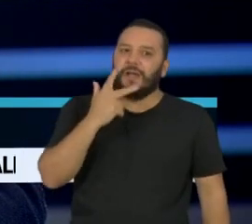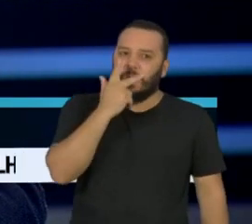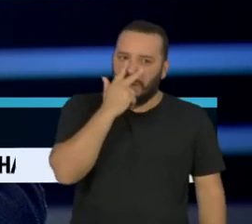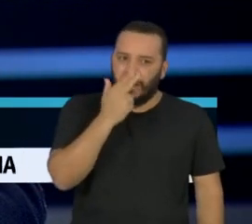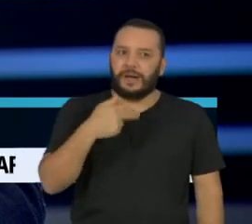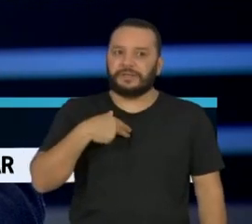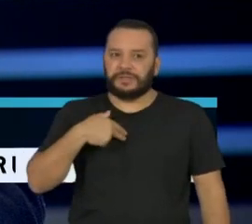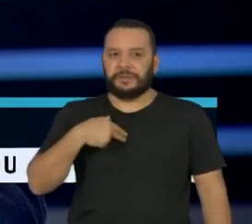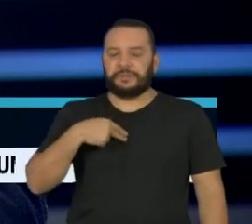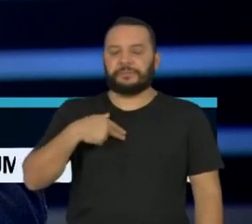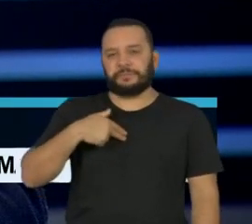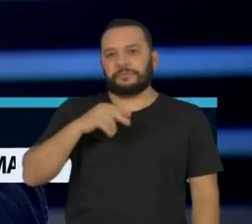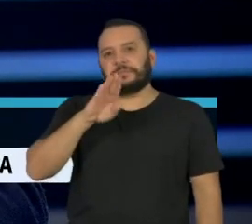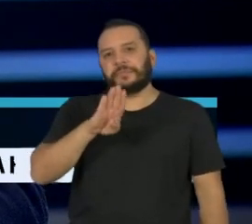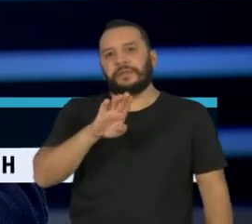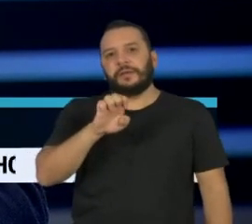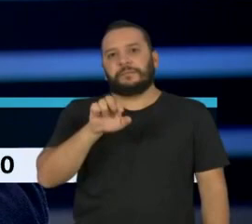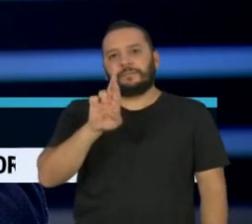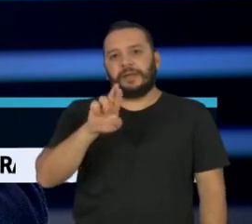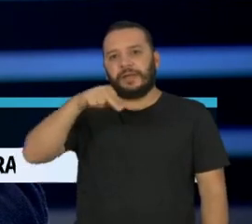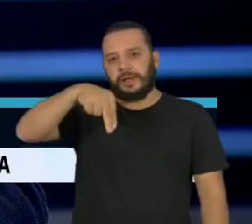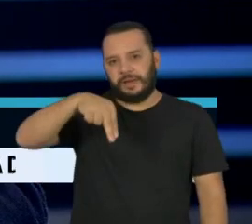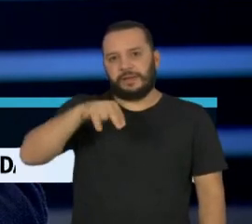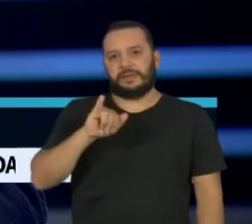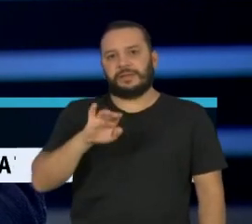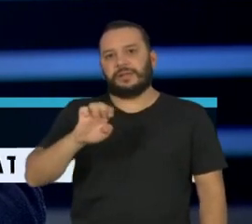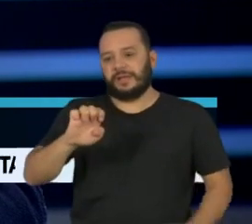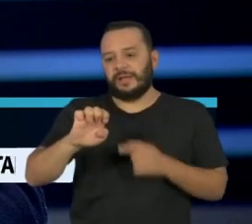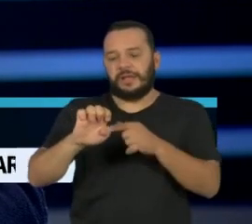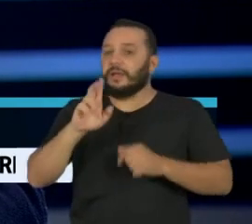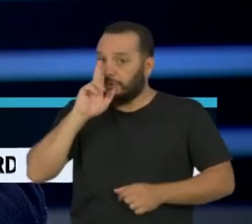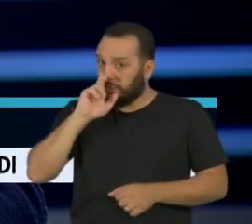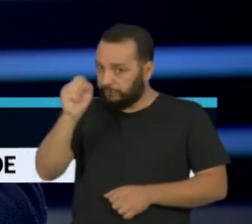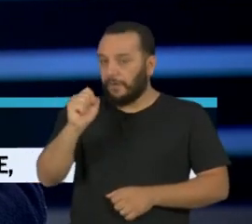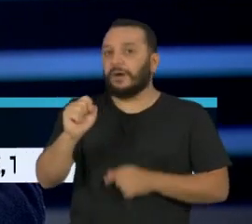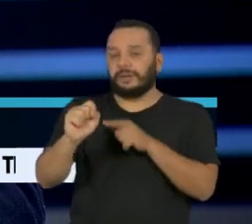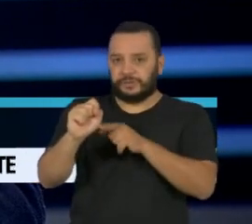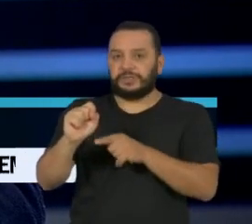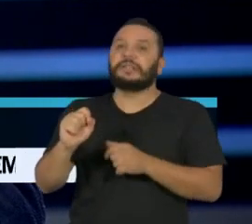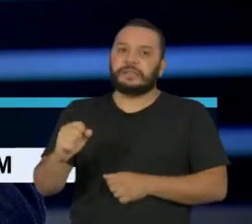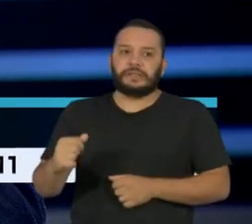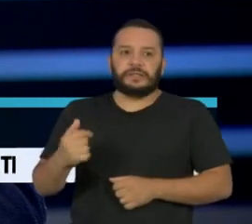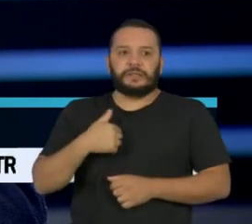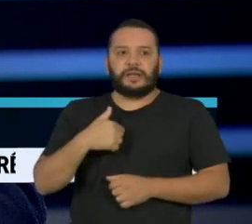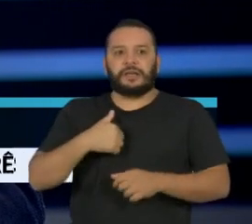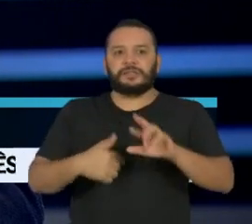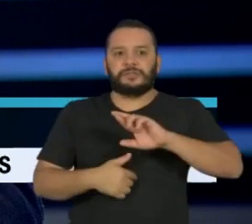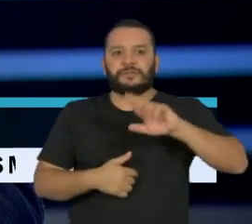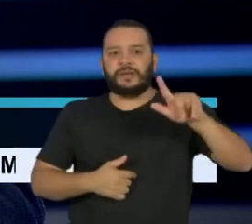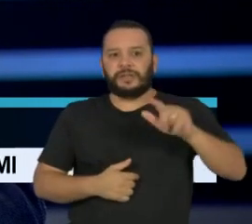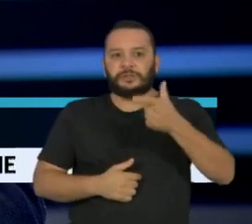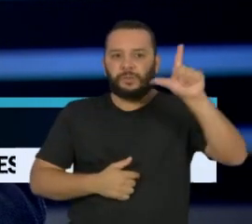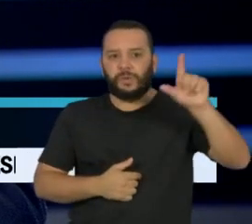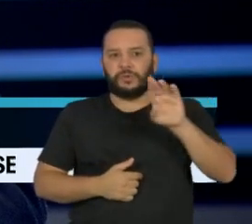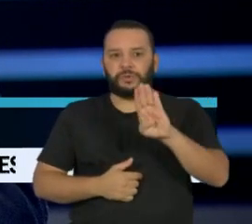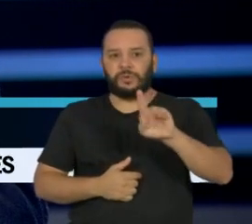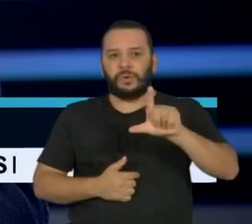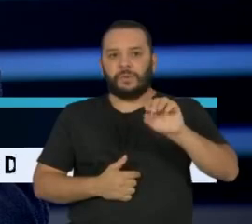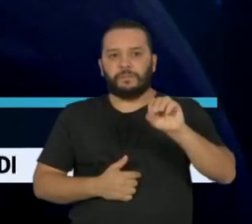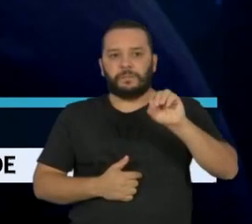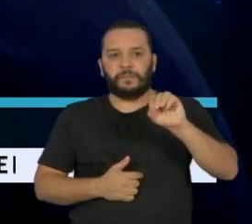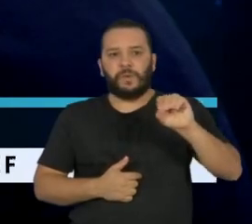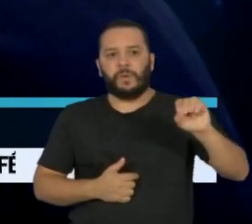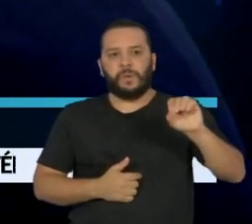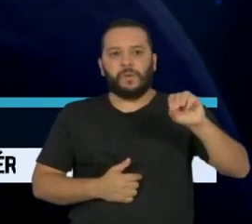forte, porque ele tem uma forte presença no partido. É diferente do Bloomberg, que foi republicano, etc., tal, que está